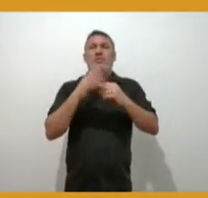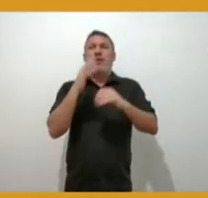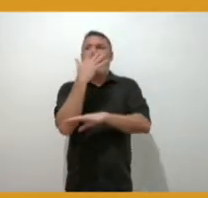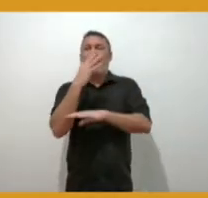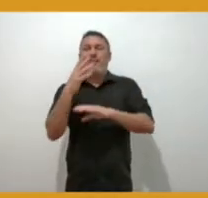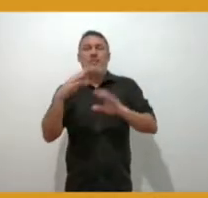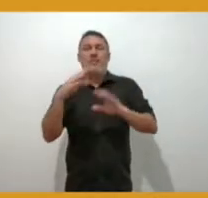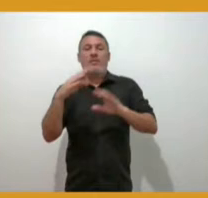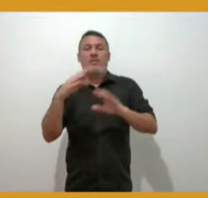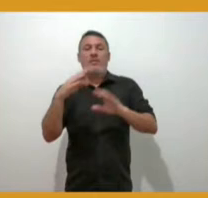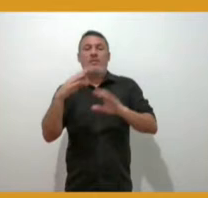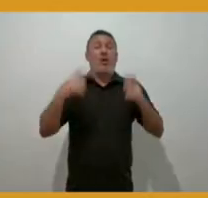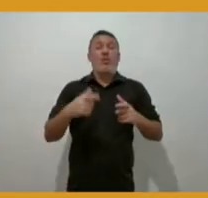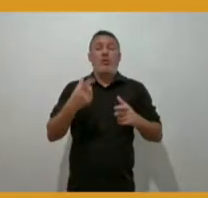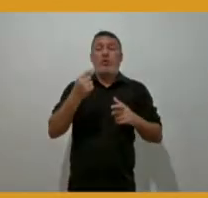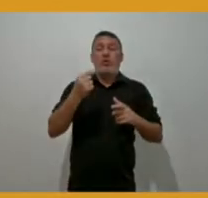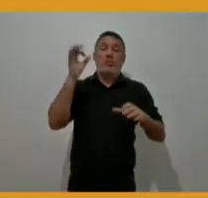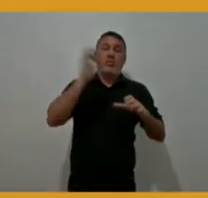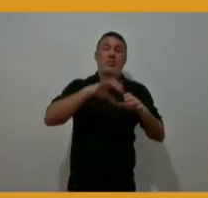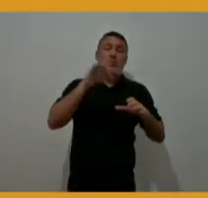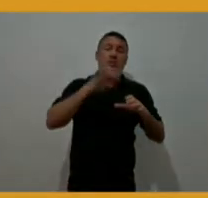York, isso já em 2008.